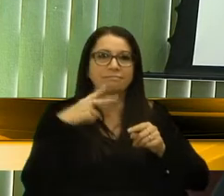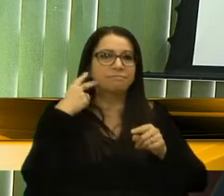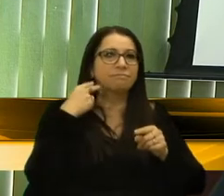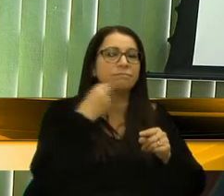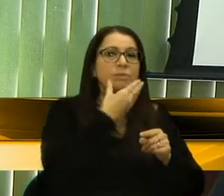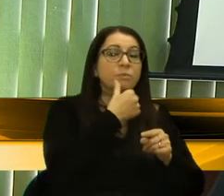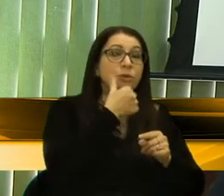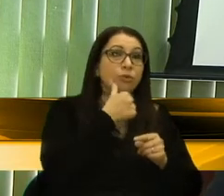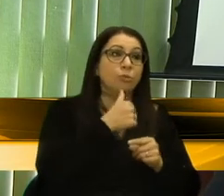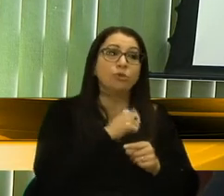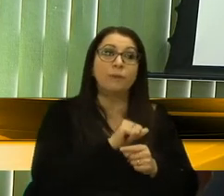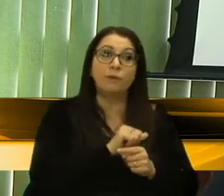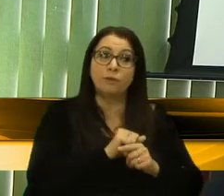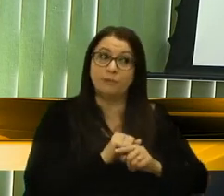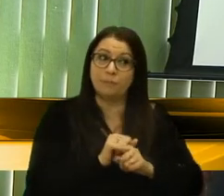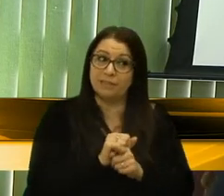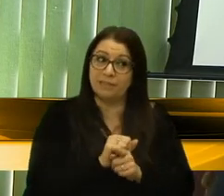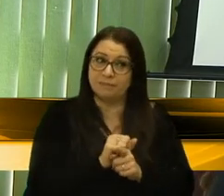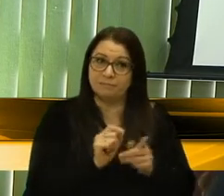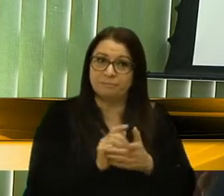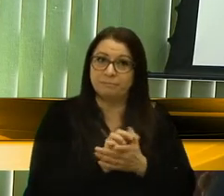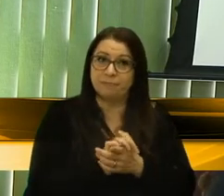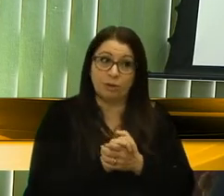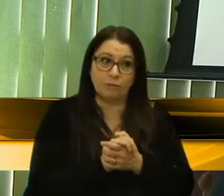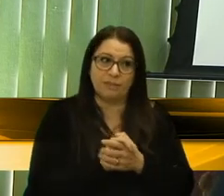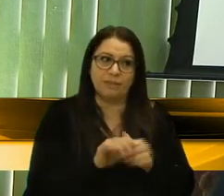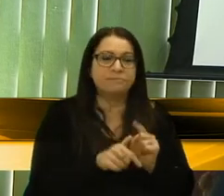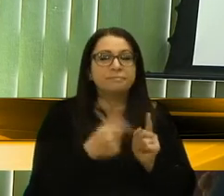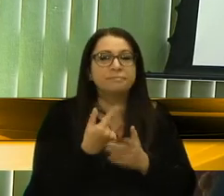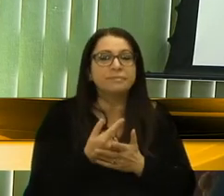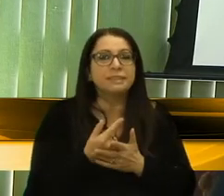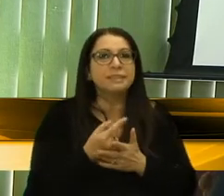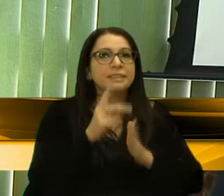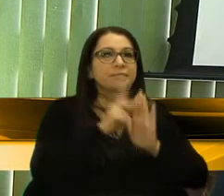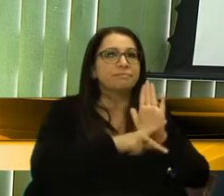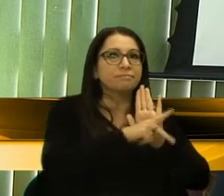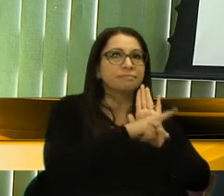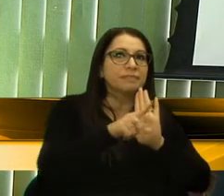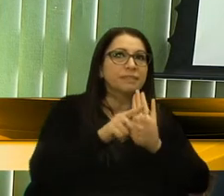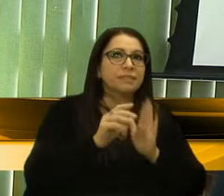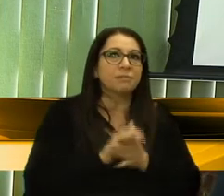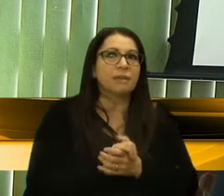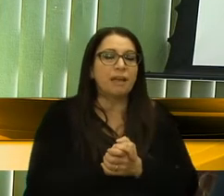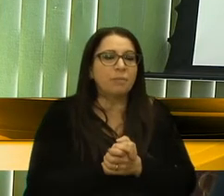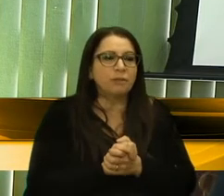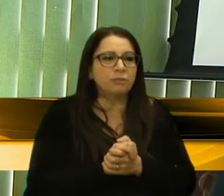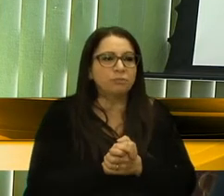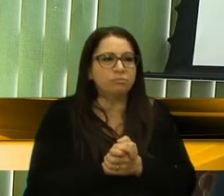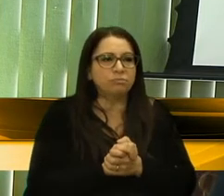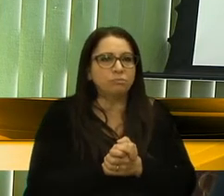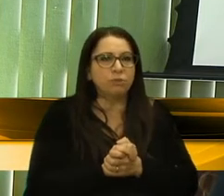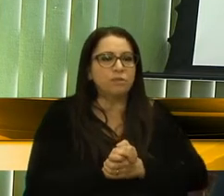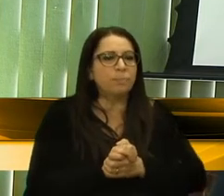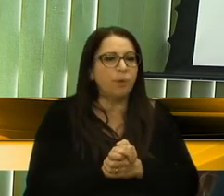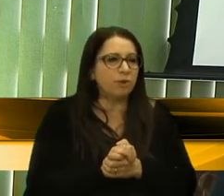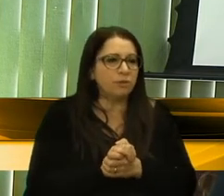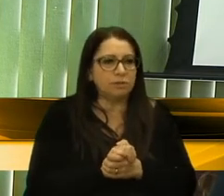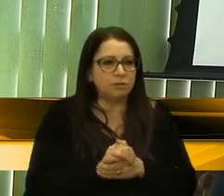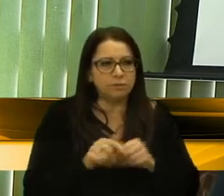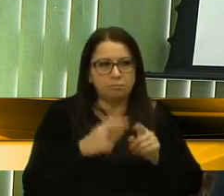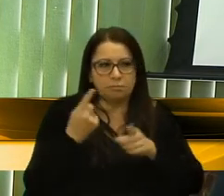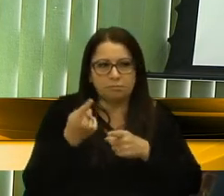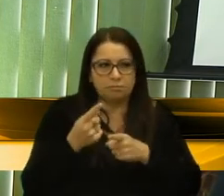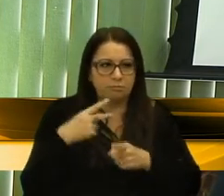gente percebe, assim, até questão de projetos que vêm a essa casa, vereador